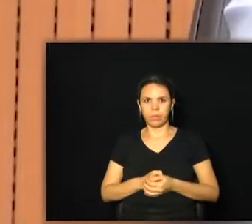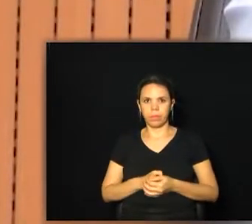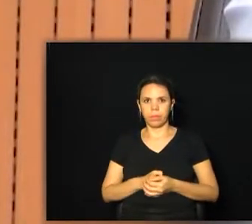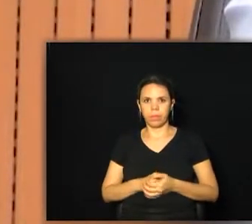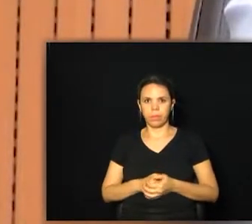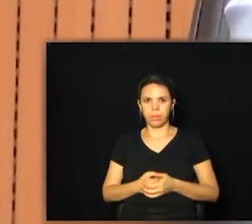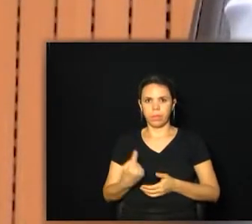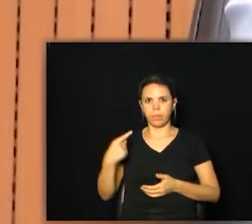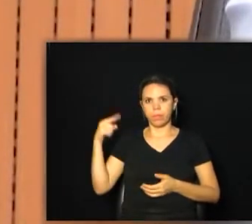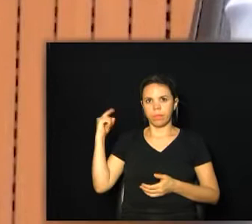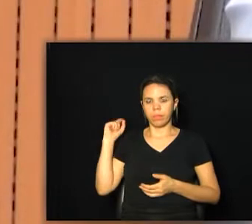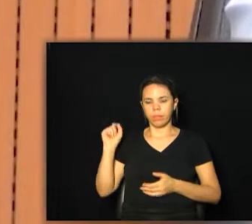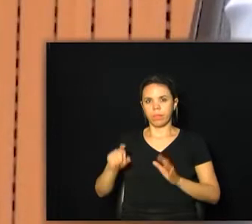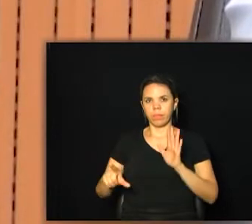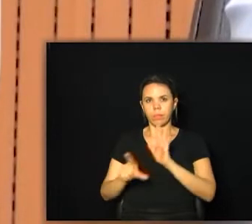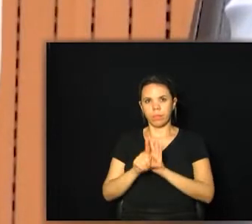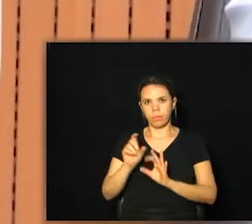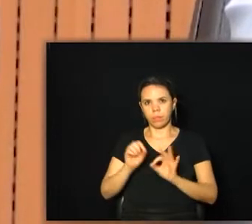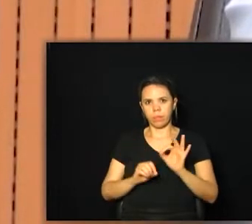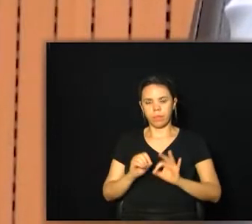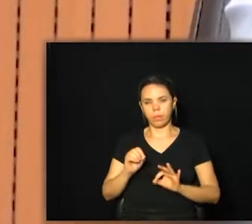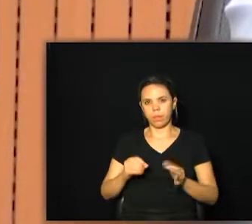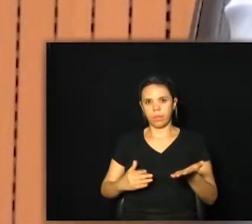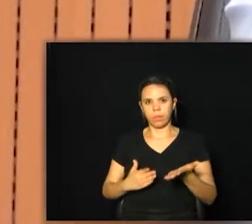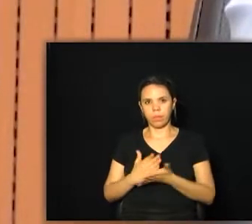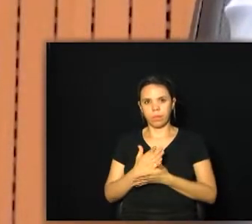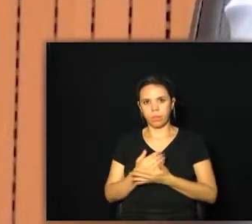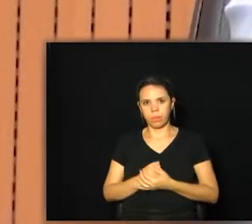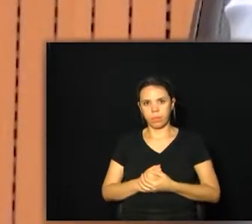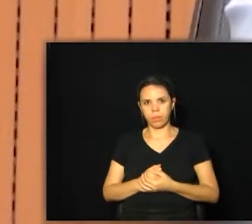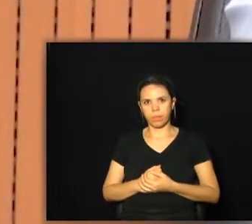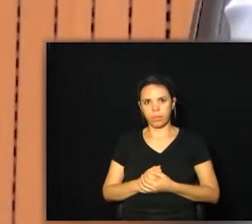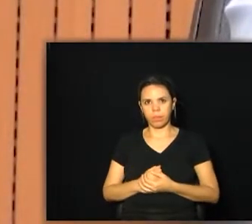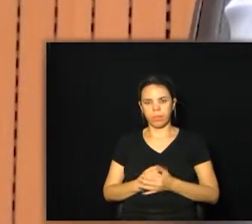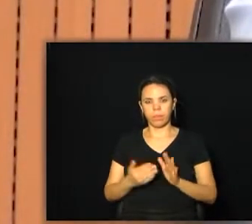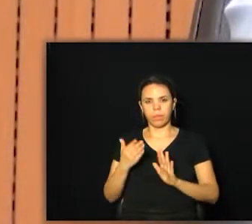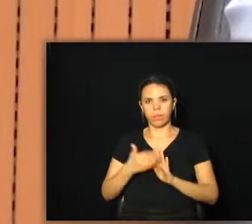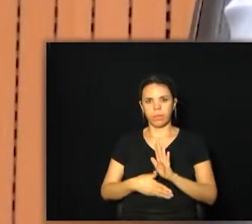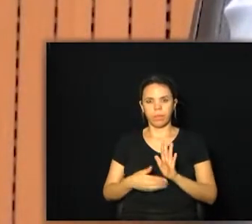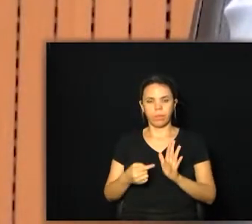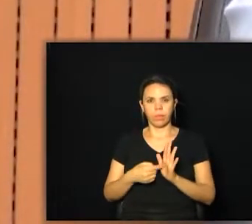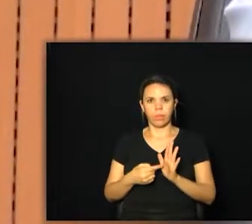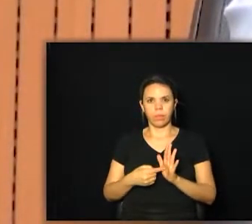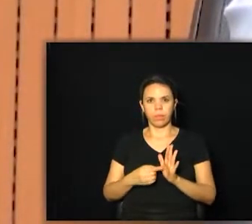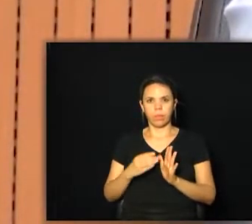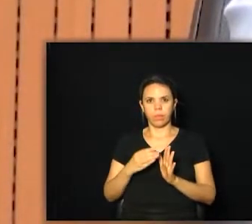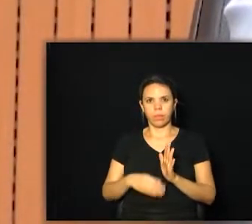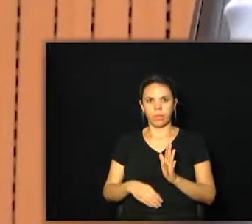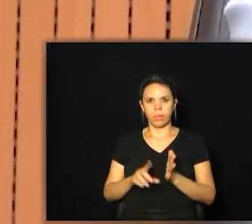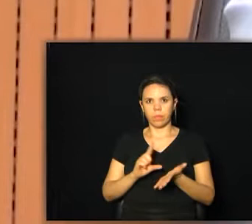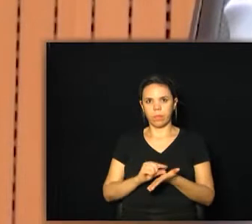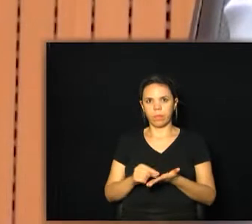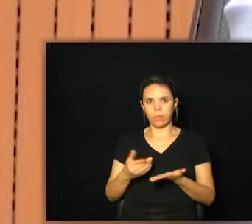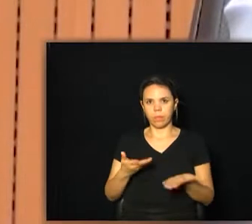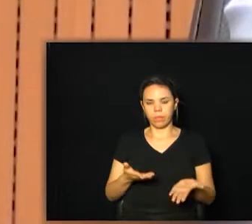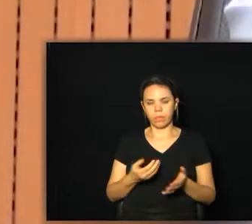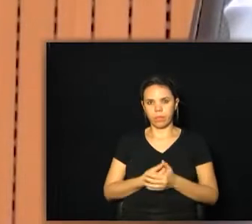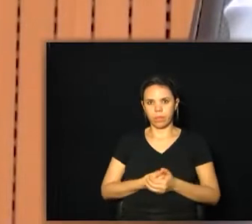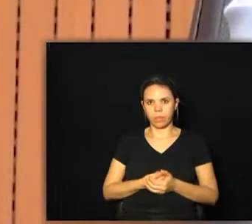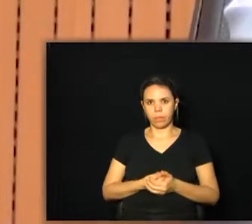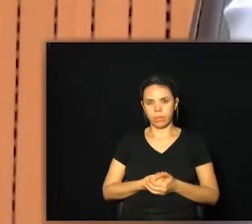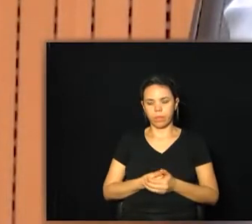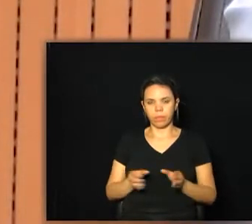Na ocasião em que a lei do plano diretor foi aprovada, constou no caput desses artigos